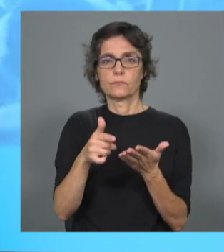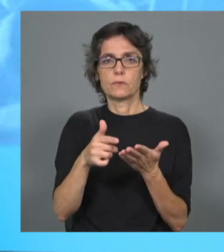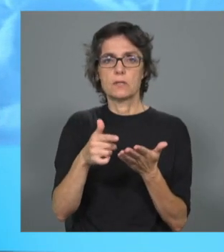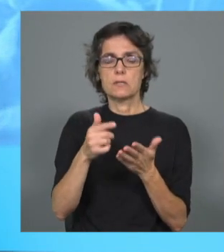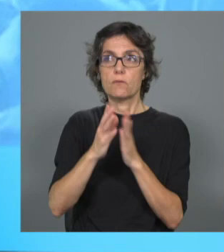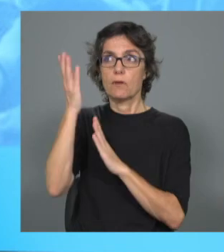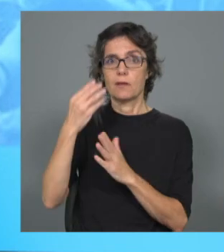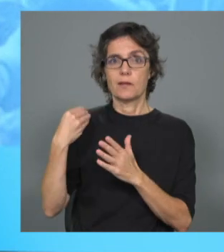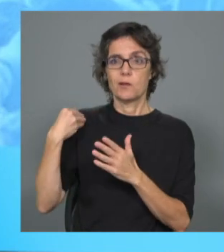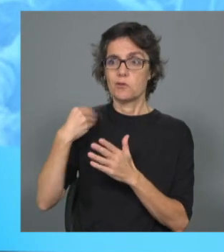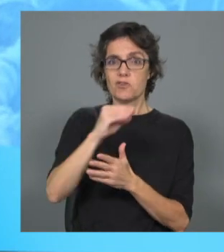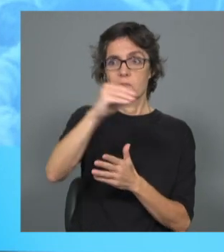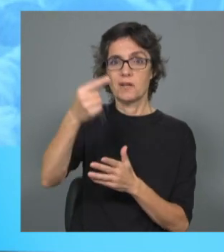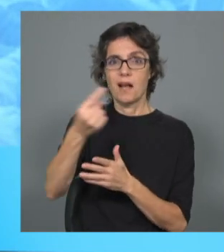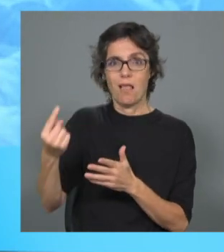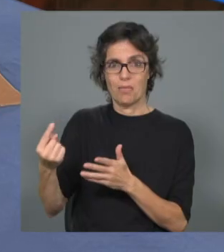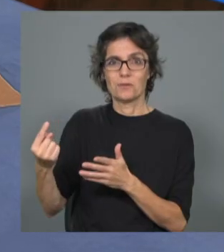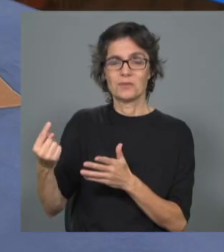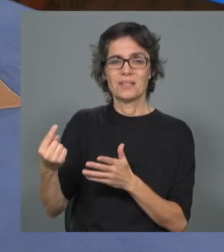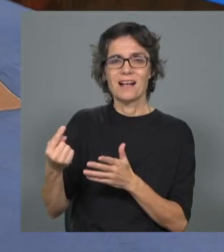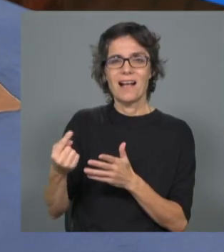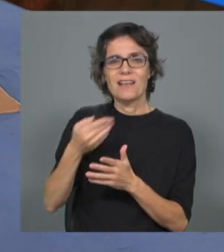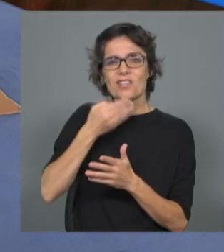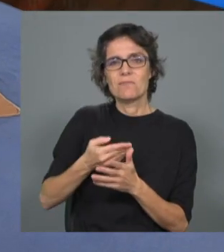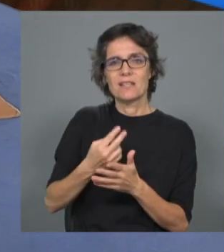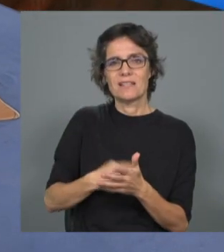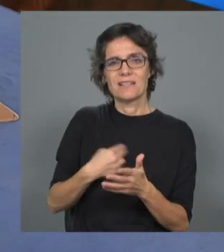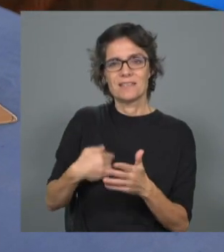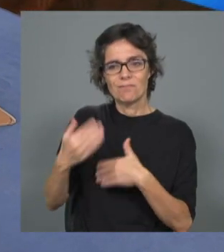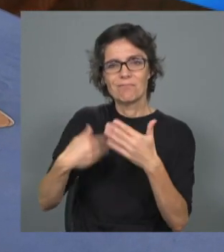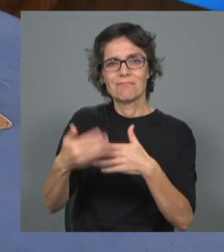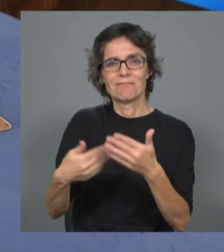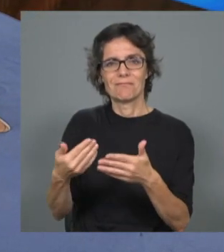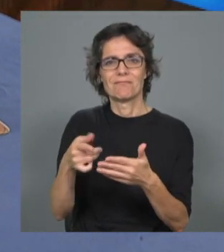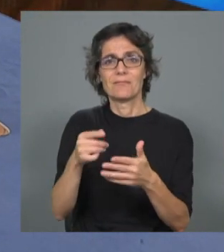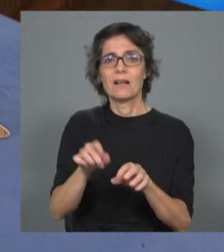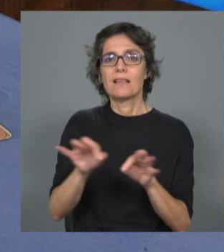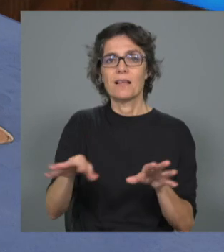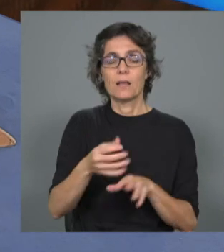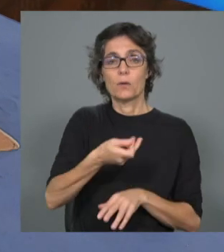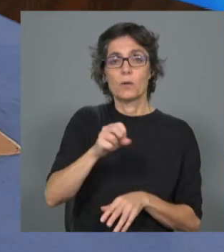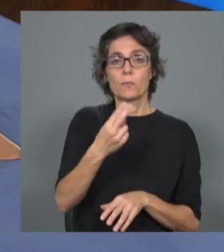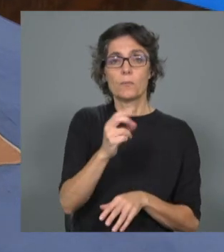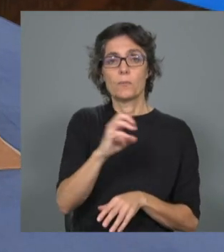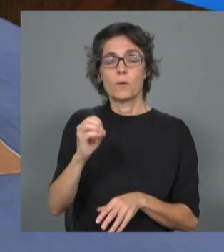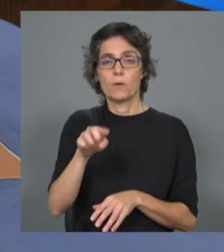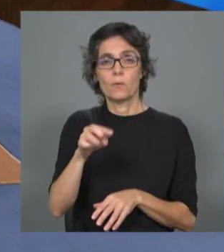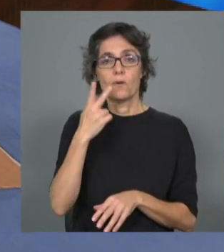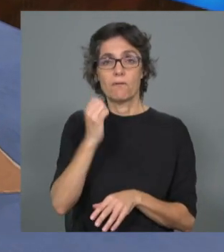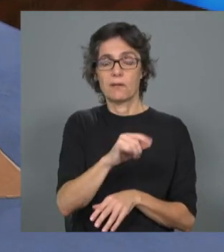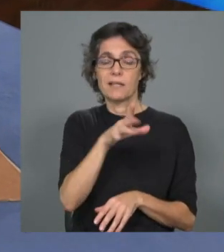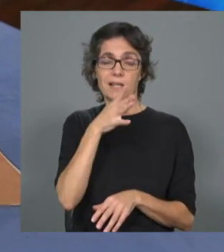com garra, com entrega, com esse ânimo que Paulo teve na sua vida. Ele já diz aqui que combateu o